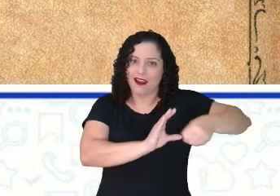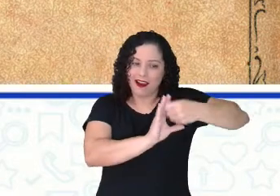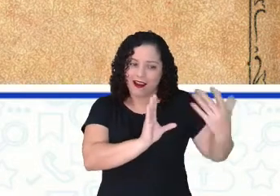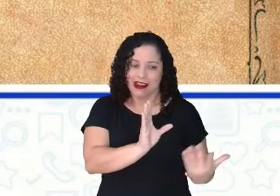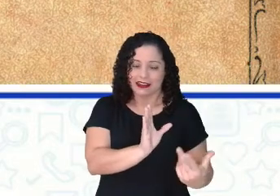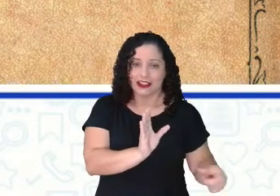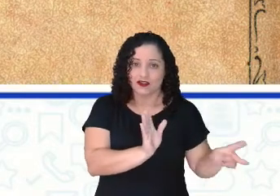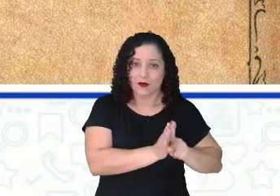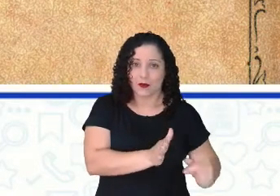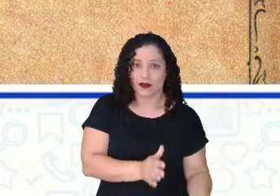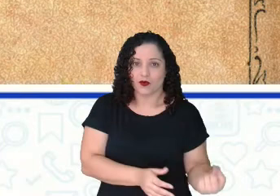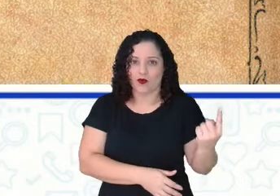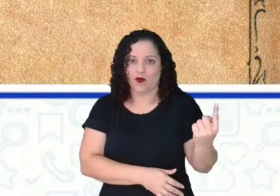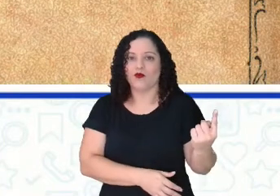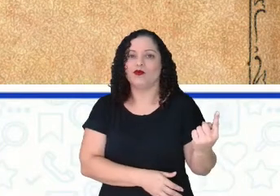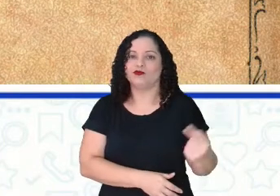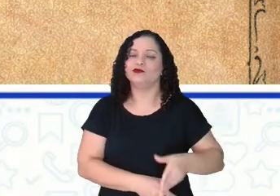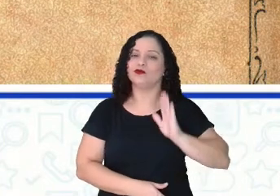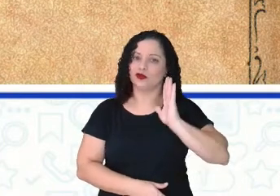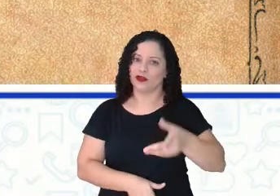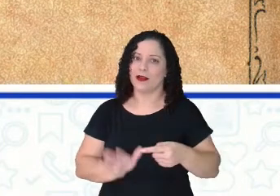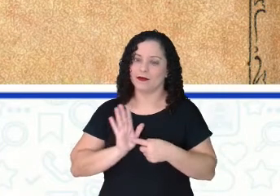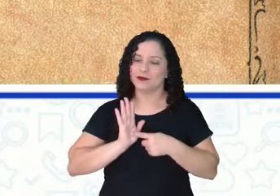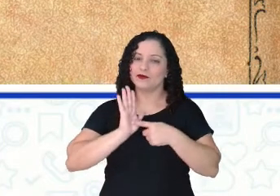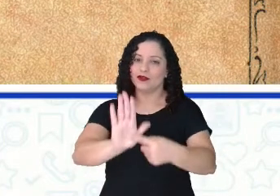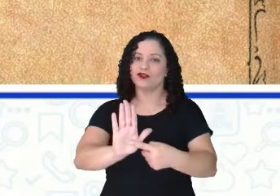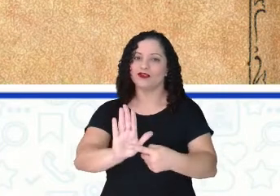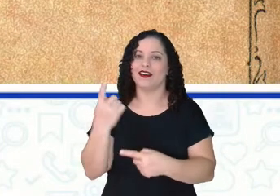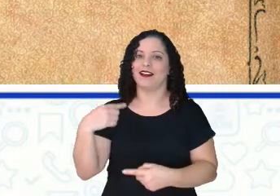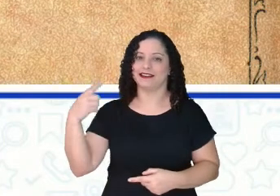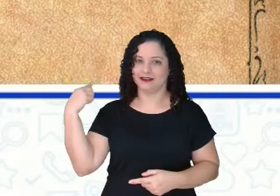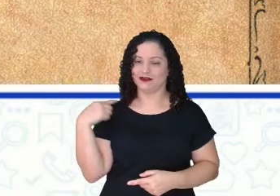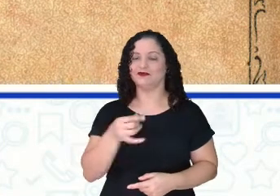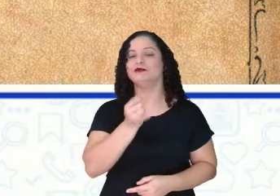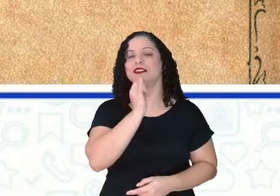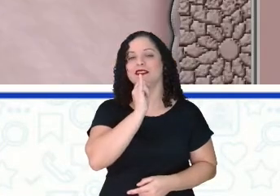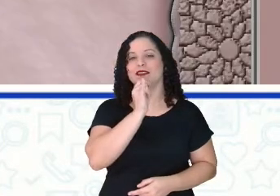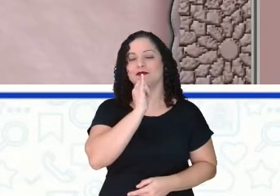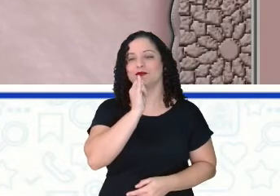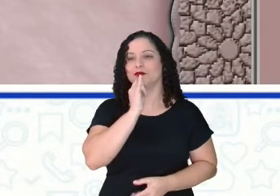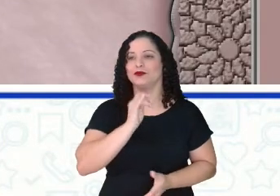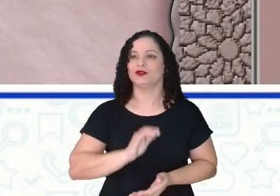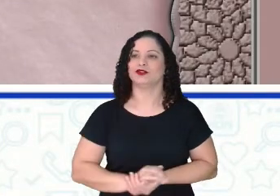parte de um todo, como mostrei para vocês nestes exemplos.